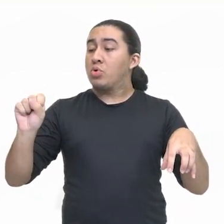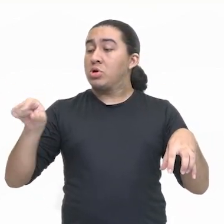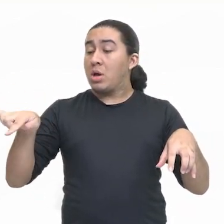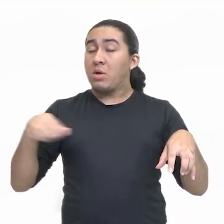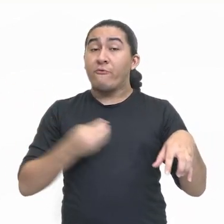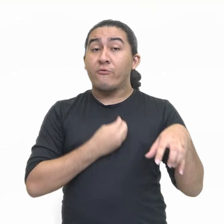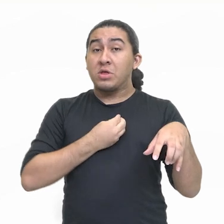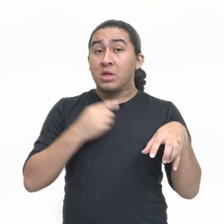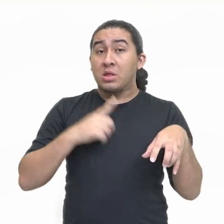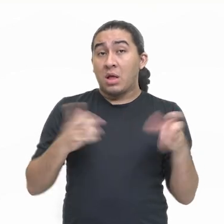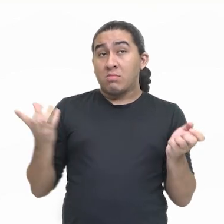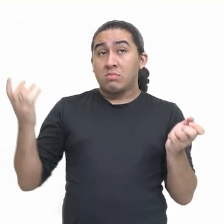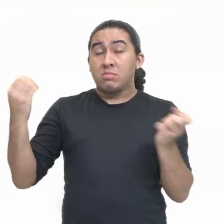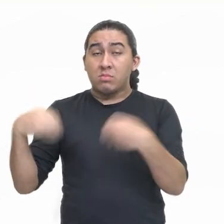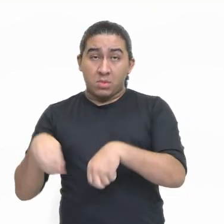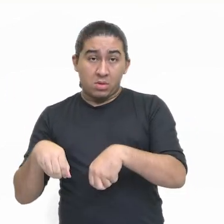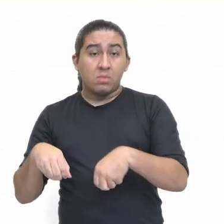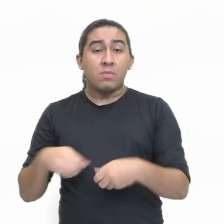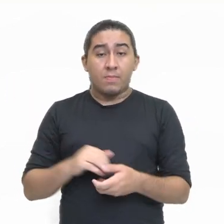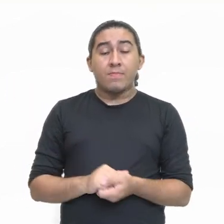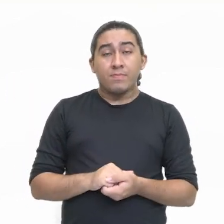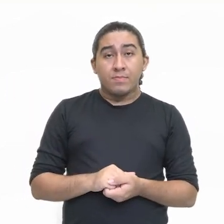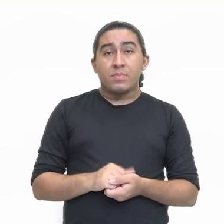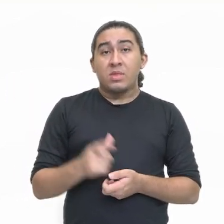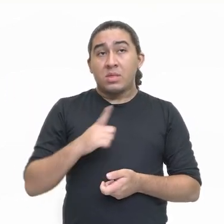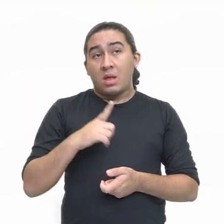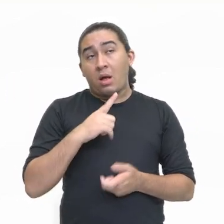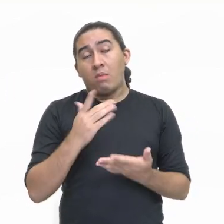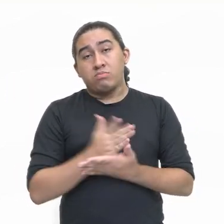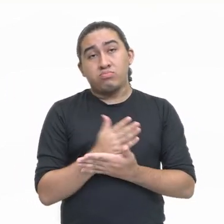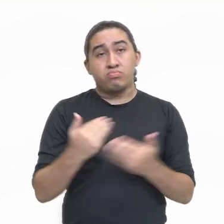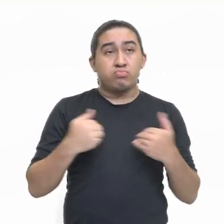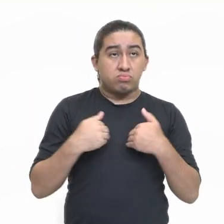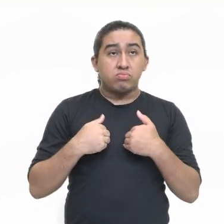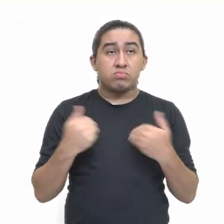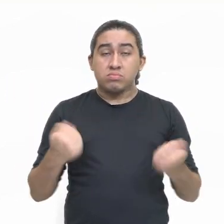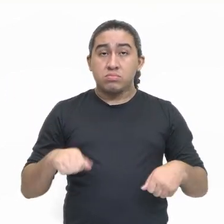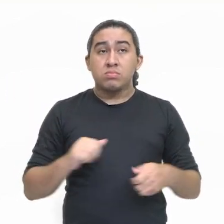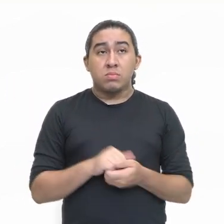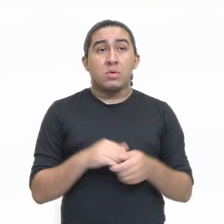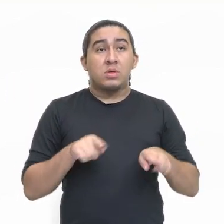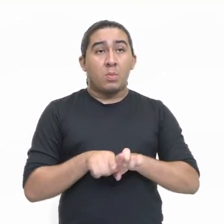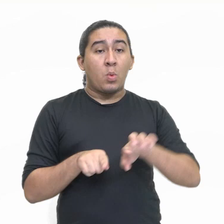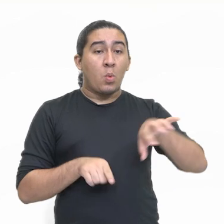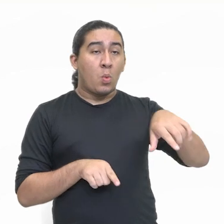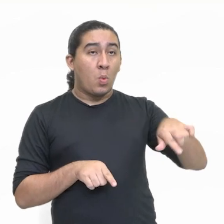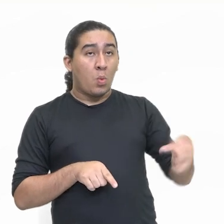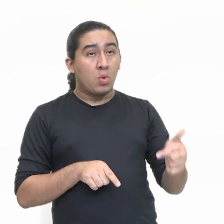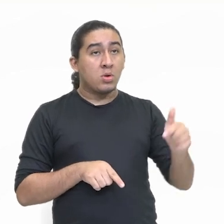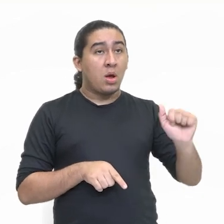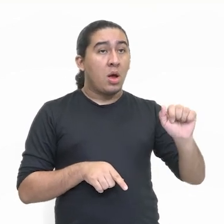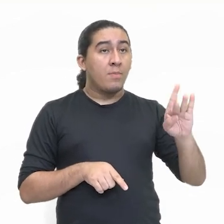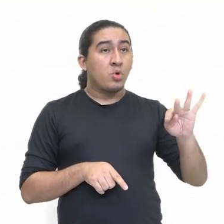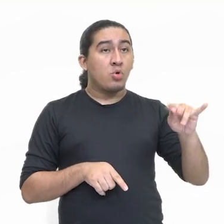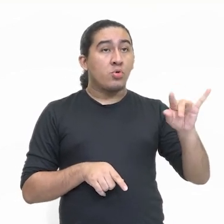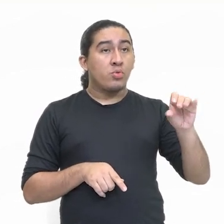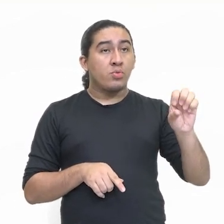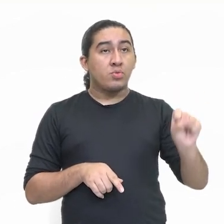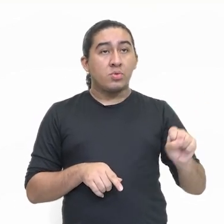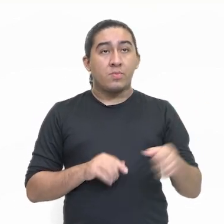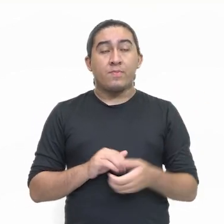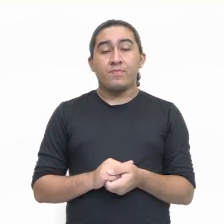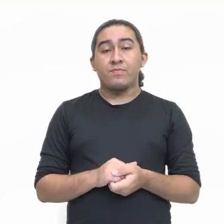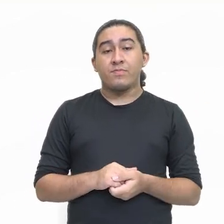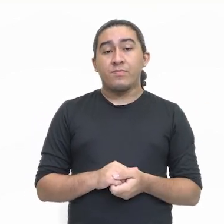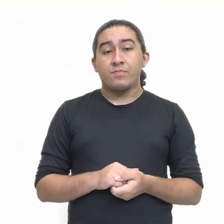vivos né de uma comunidade biológica em um determinado lugar e os componentes abióticos E aí olha